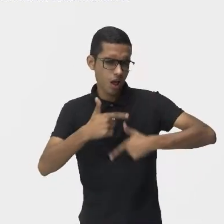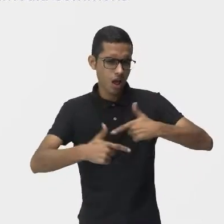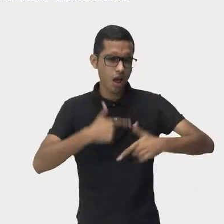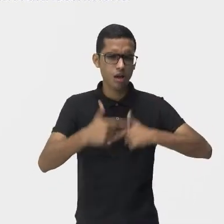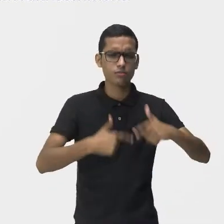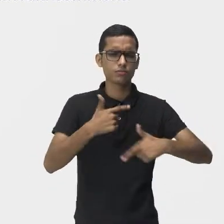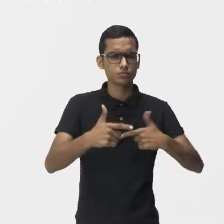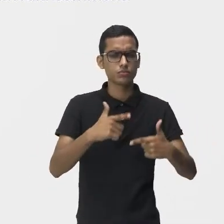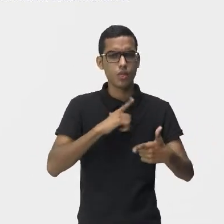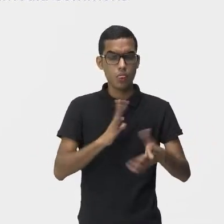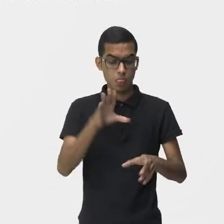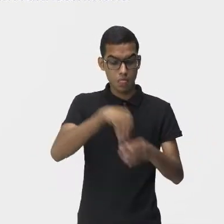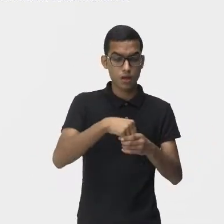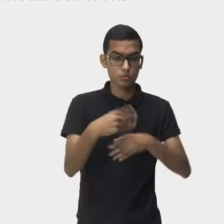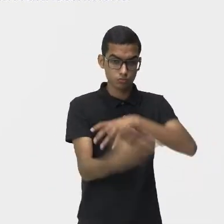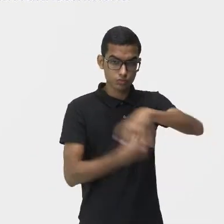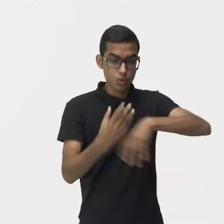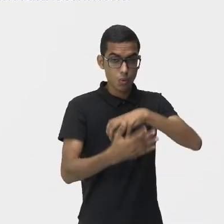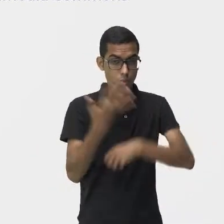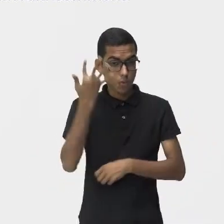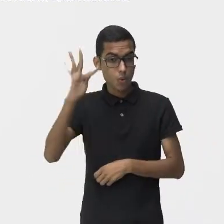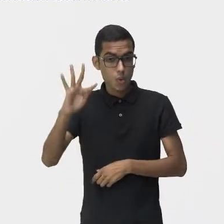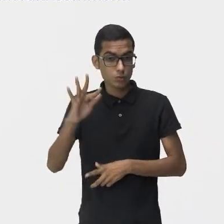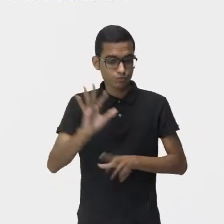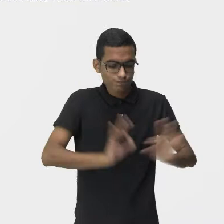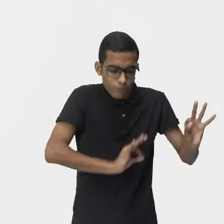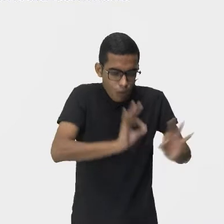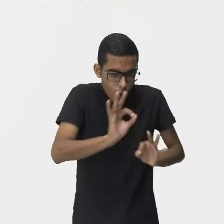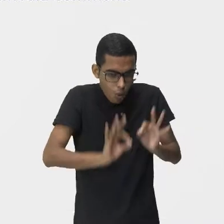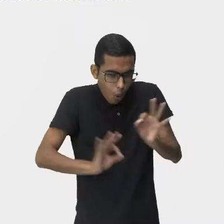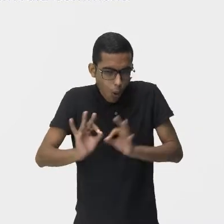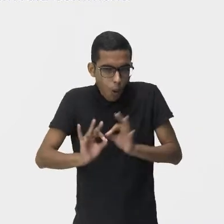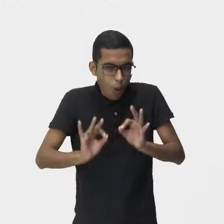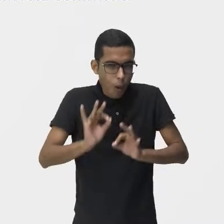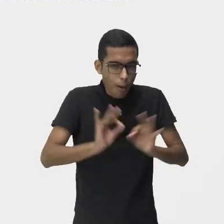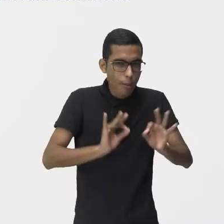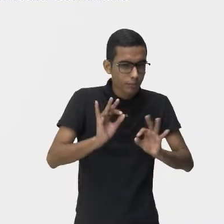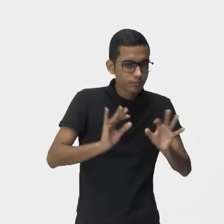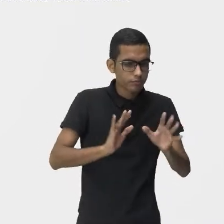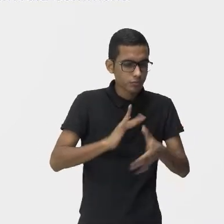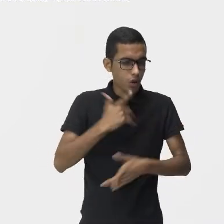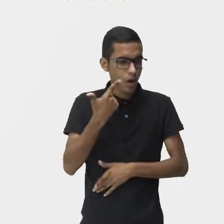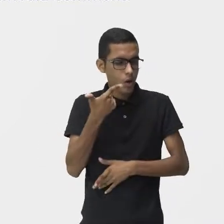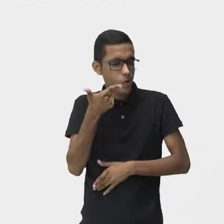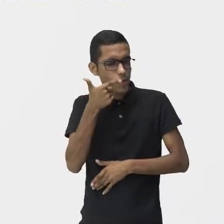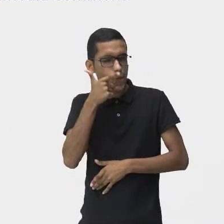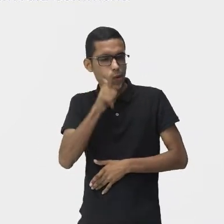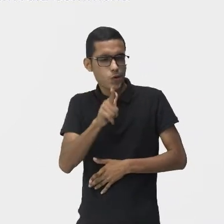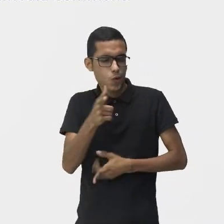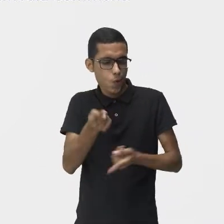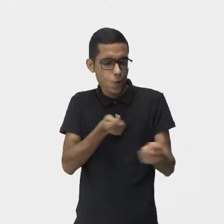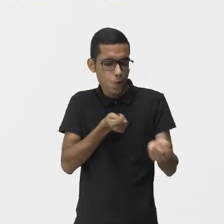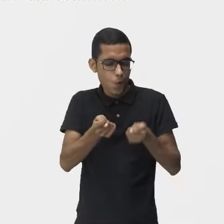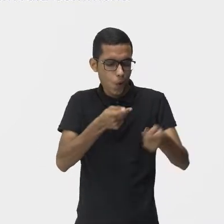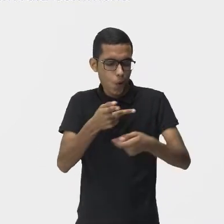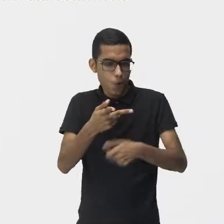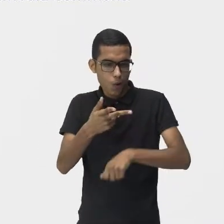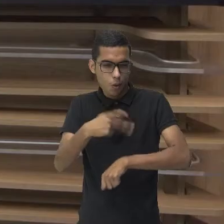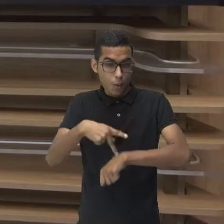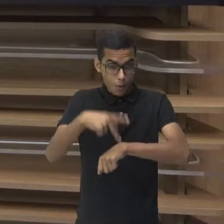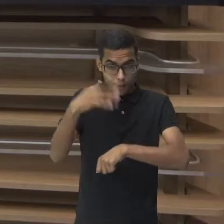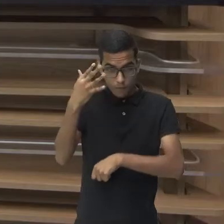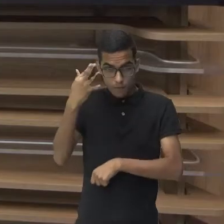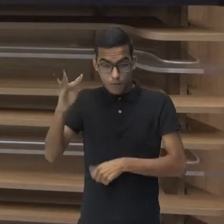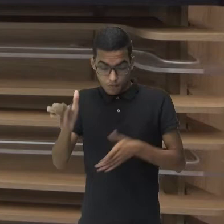movimentos populares dentro da Revolução, se articulando, conseguindo tomar o controle da França nesse período da